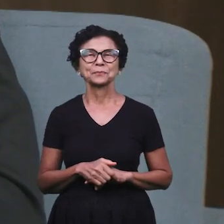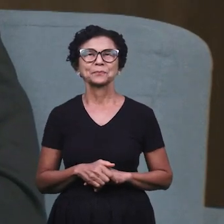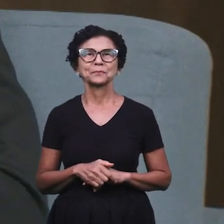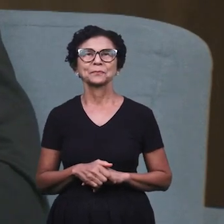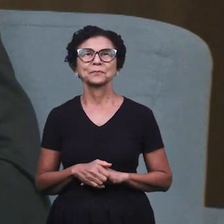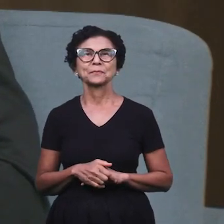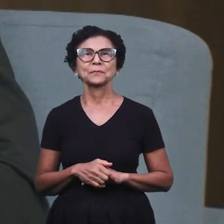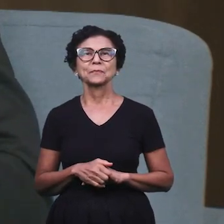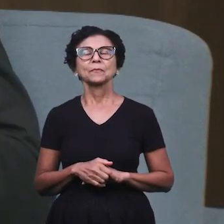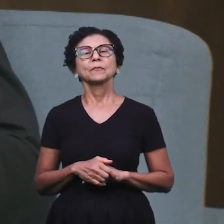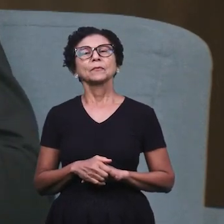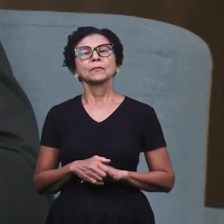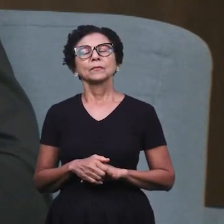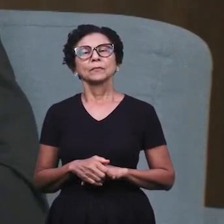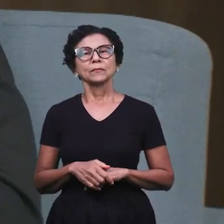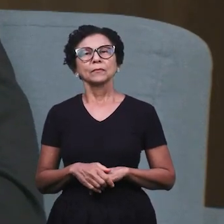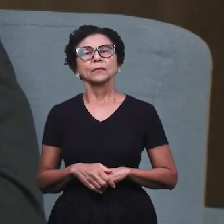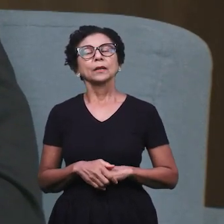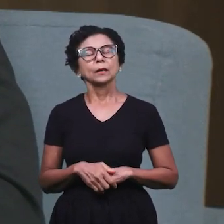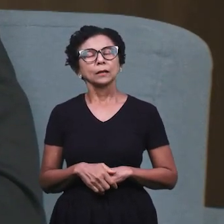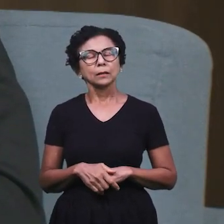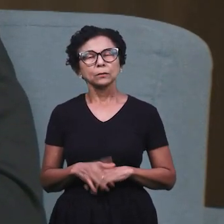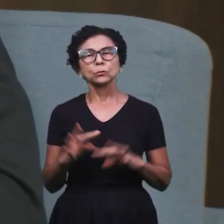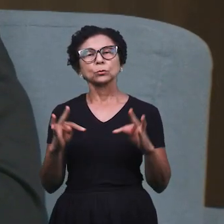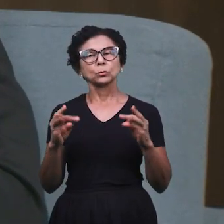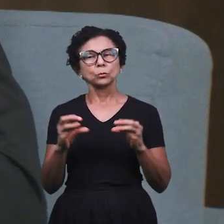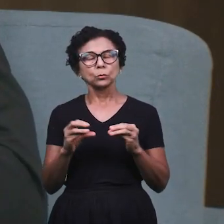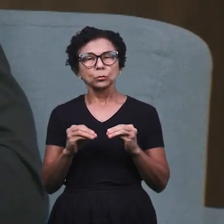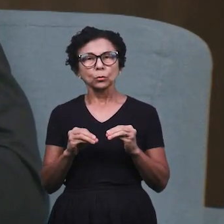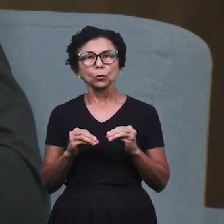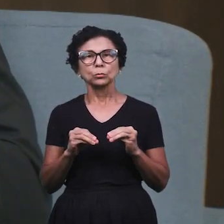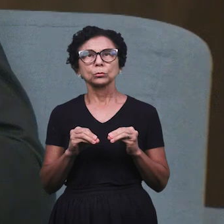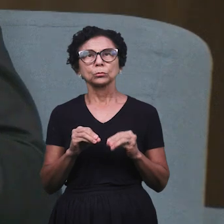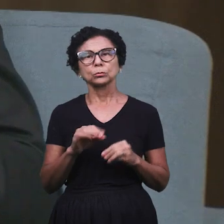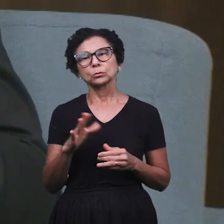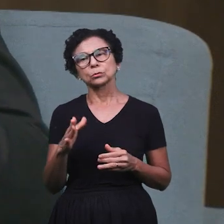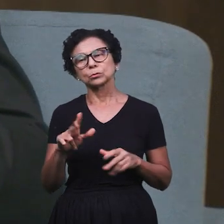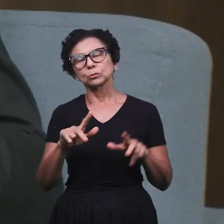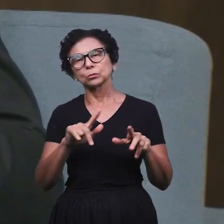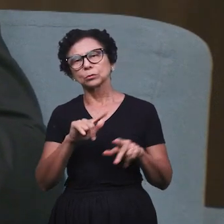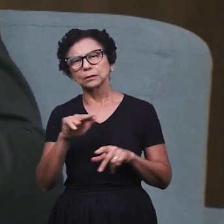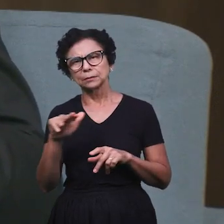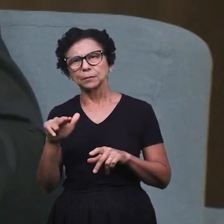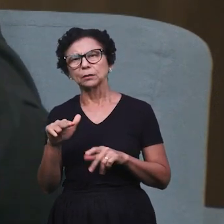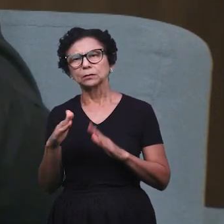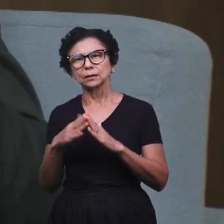apresentados. Os vídeos são enviados pelos nossos irmãos. Às vezes é o neto